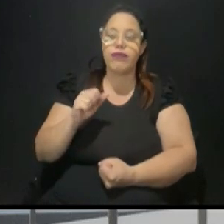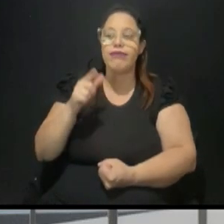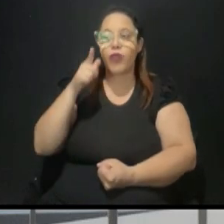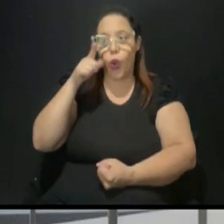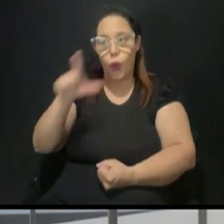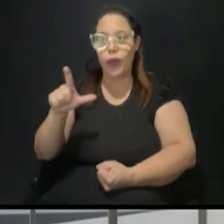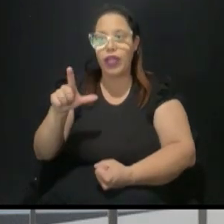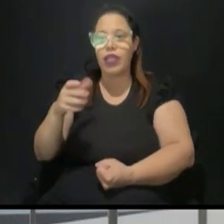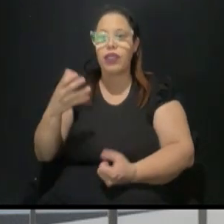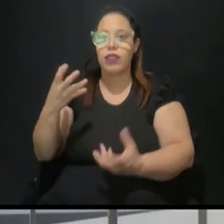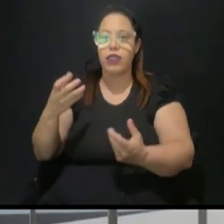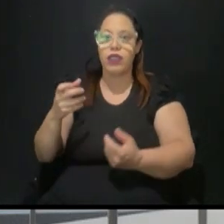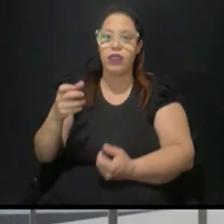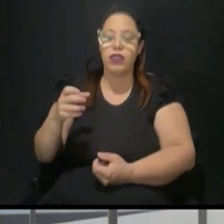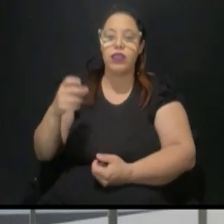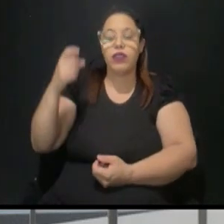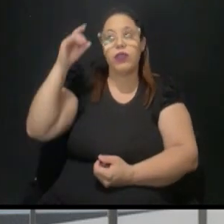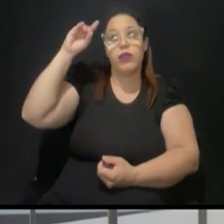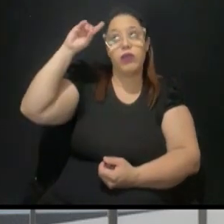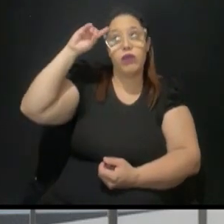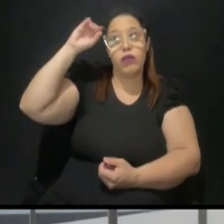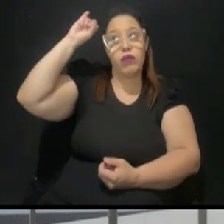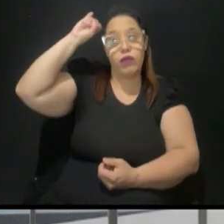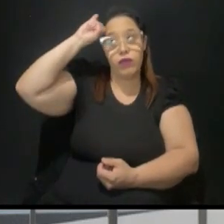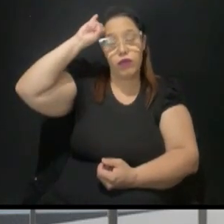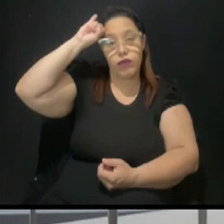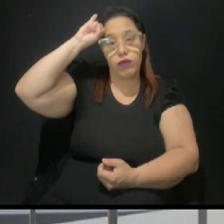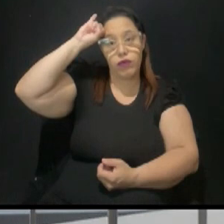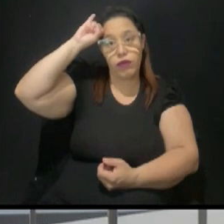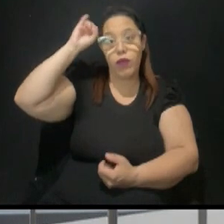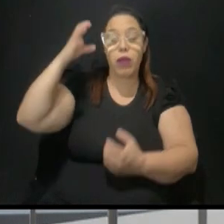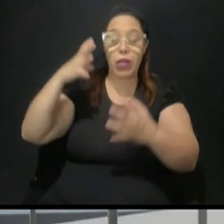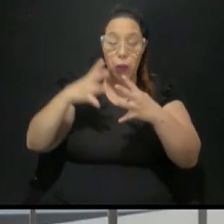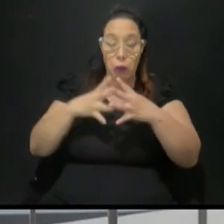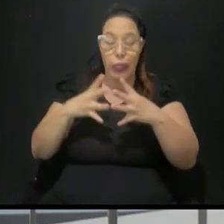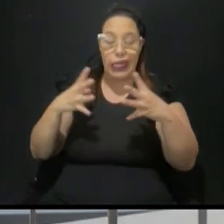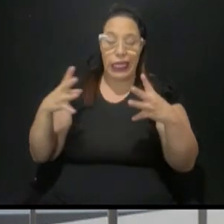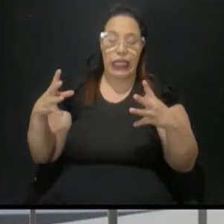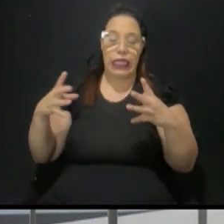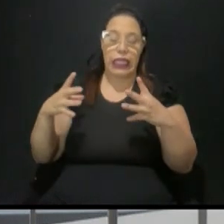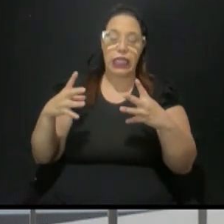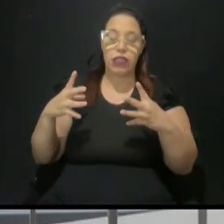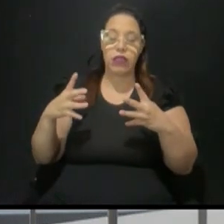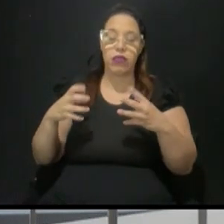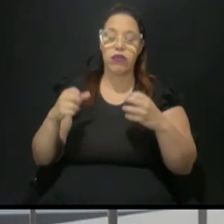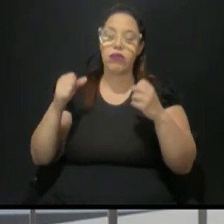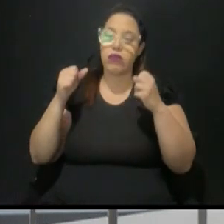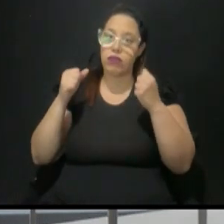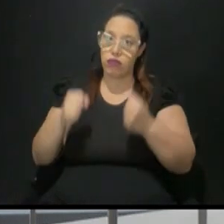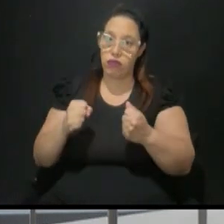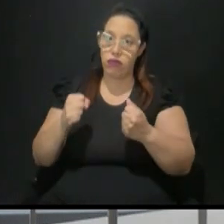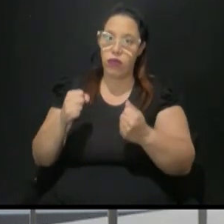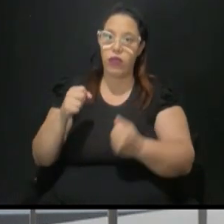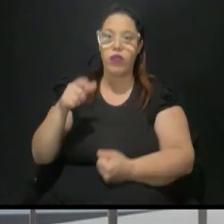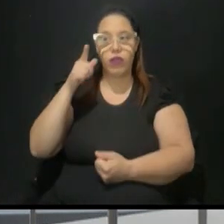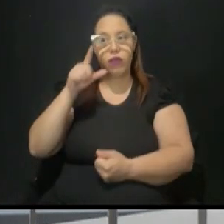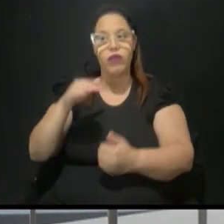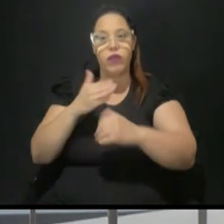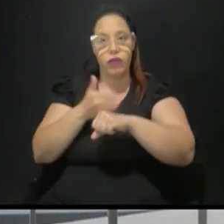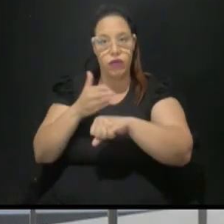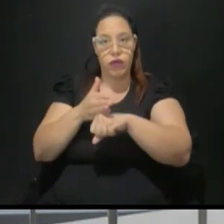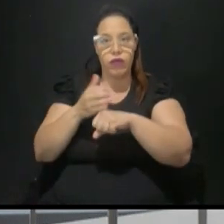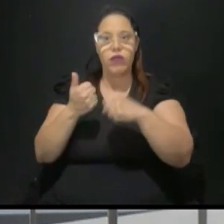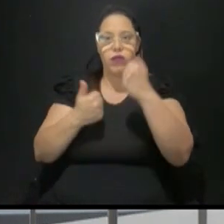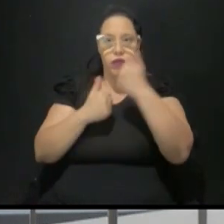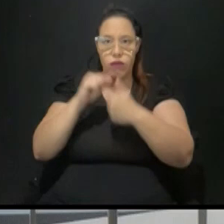deficiência intelectual, uma deficiência mais complexa, para que ele possa também praticar o esporte. Então, se você tem na sua casa aí